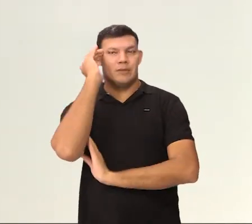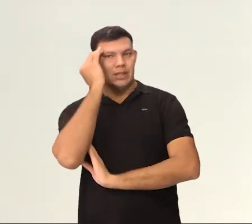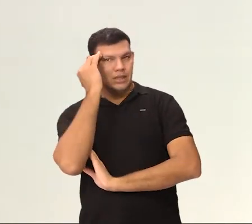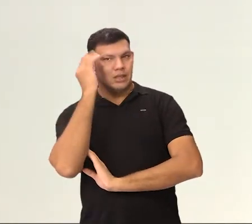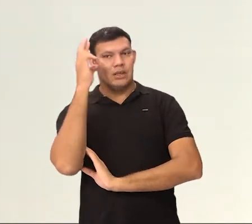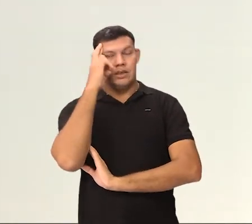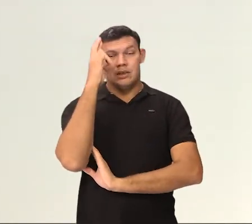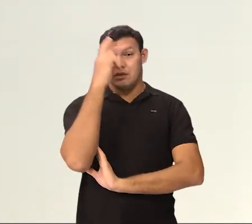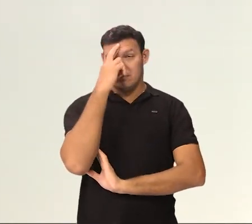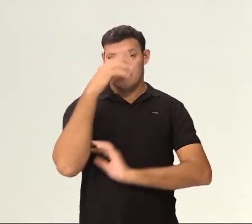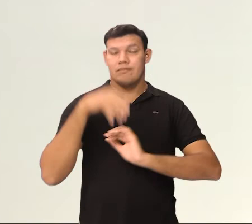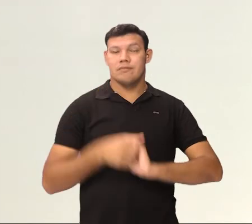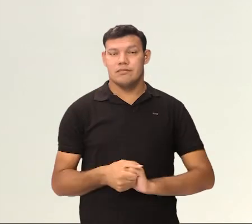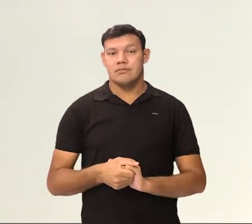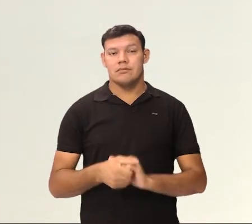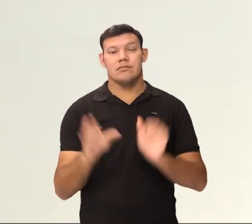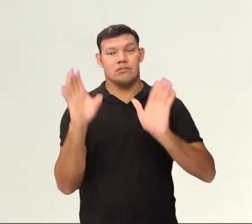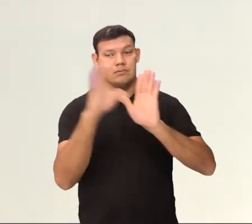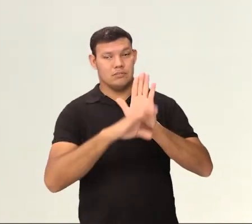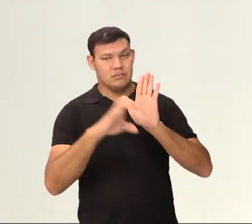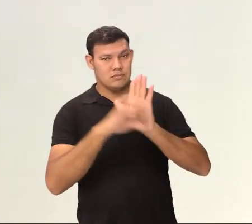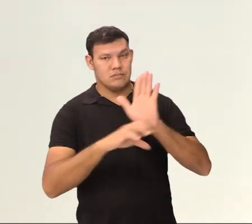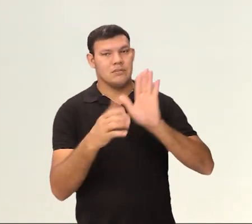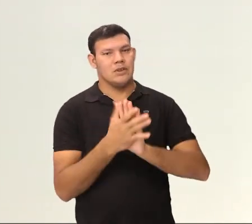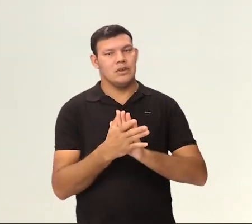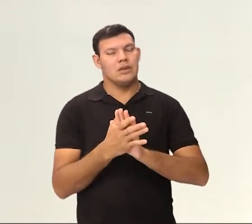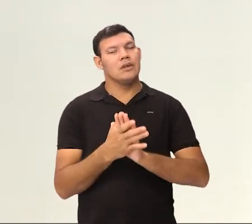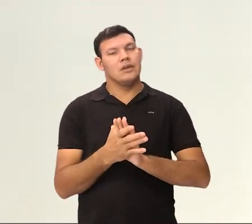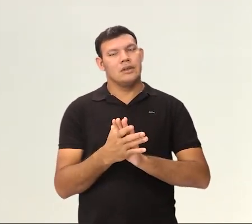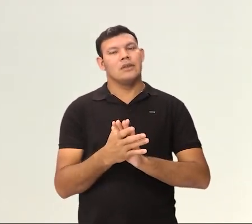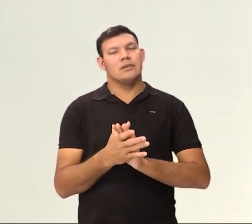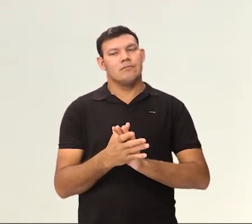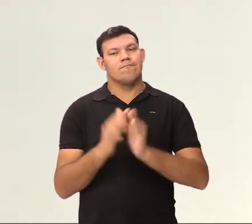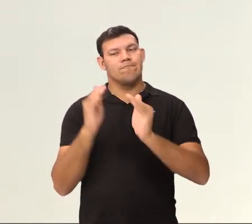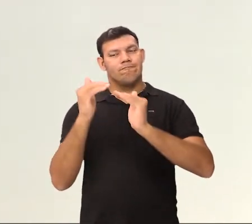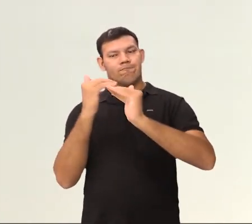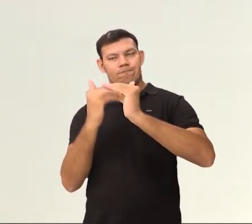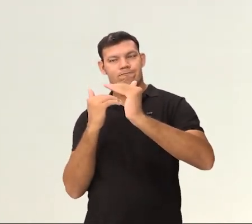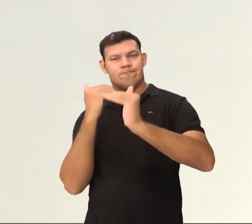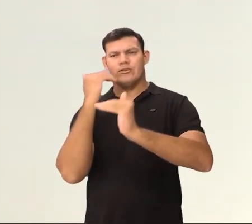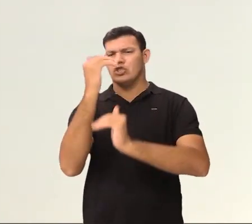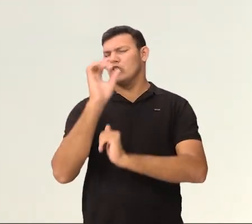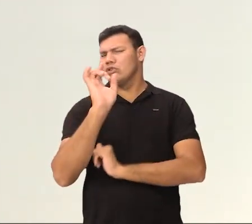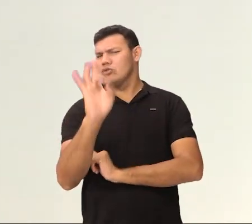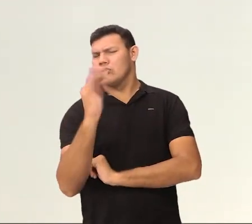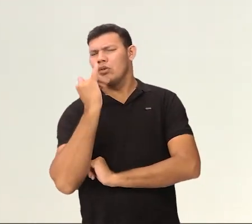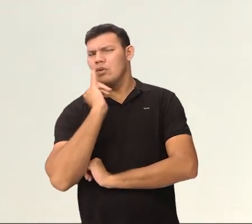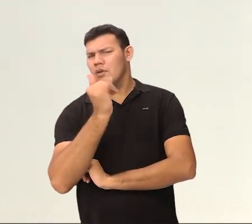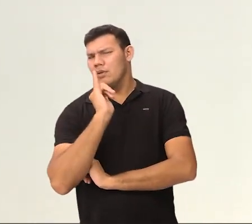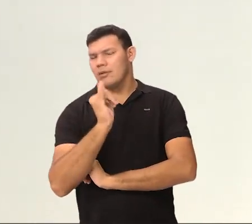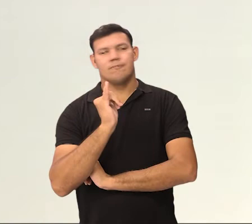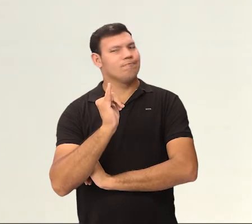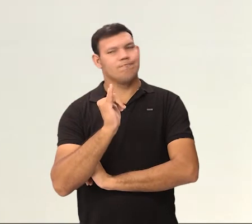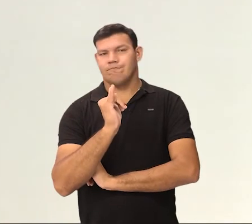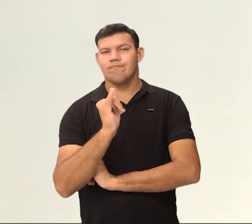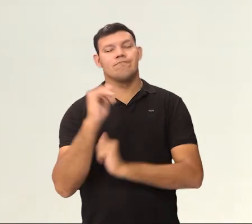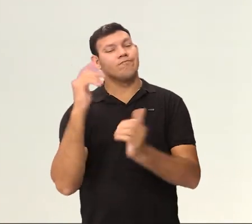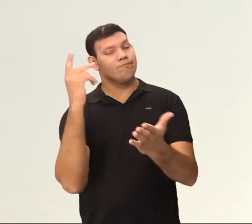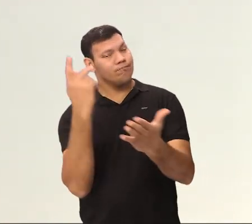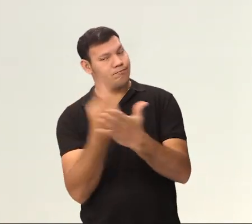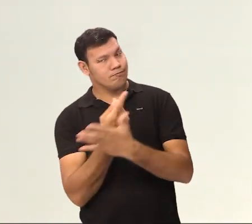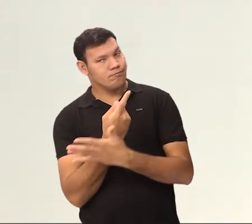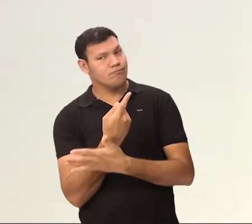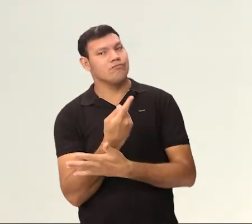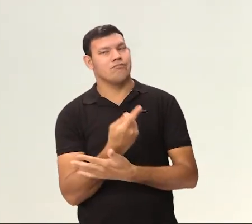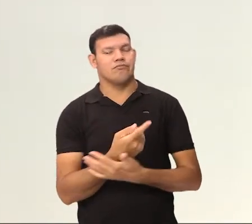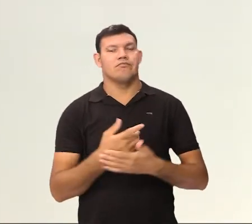mas a gente tem que entender que a história, o conceito de história, ele vai muito além de uma simples contagem de